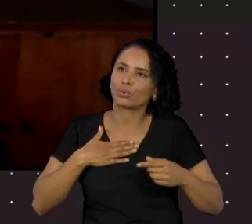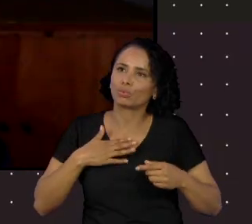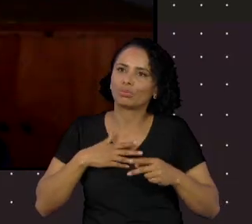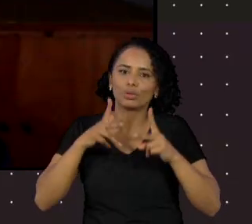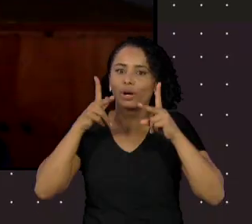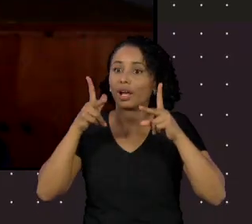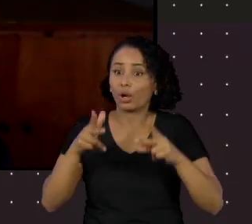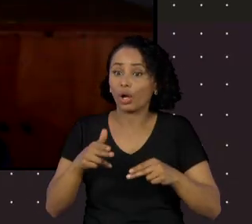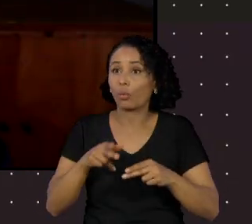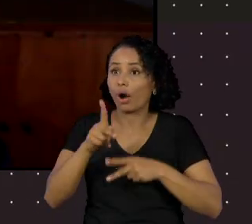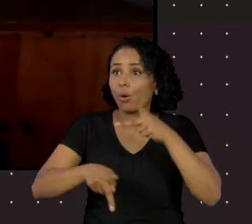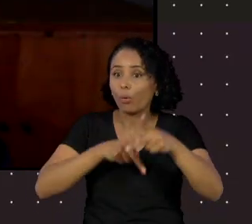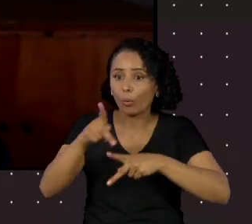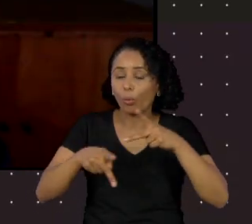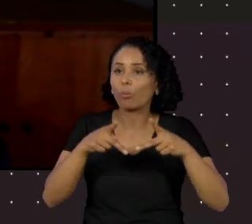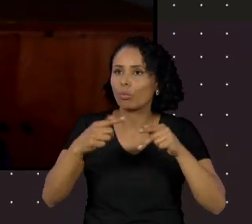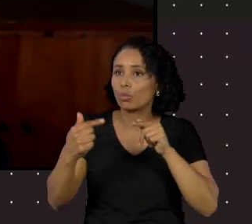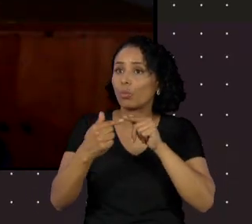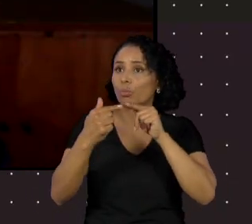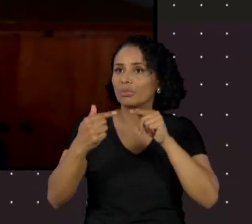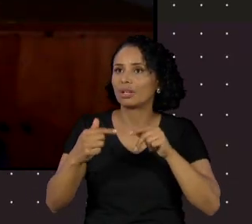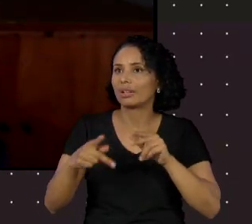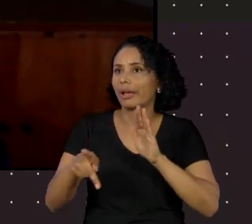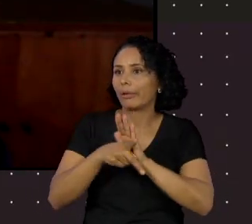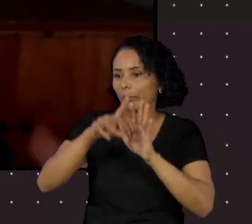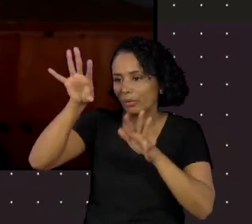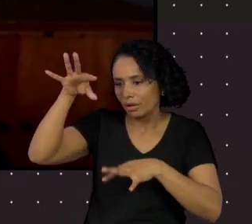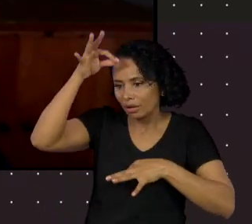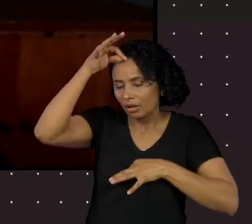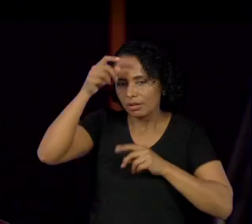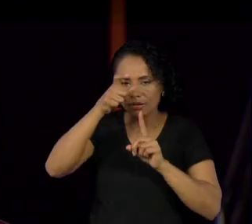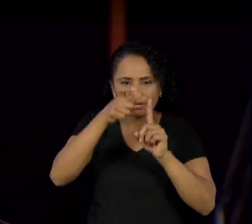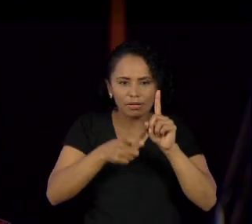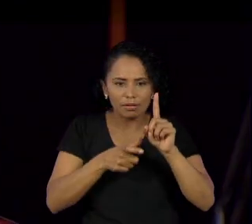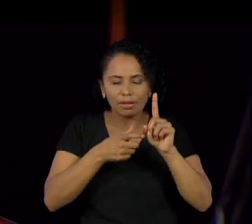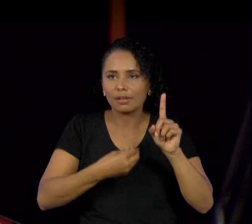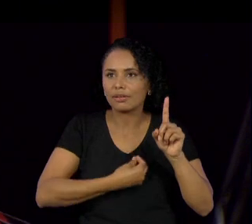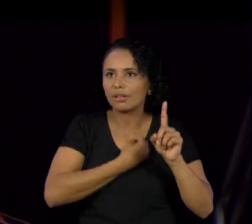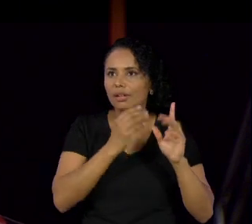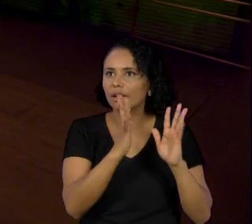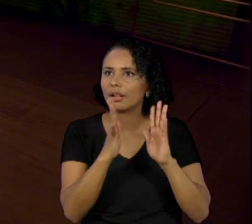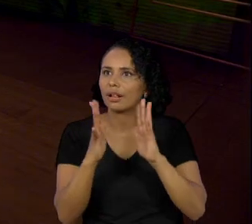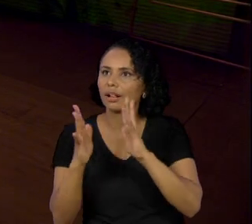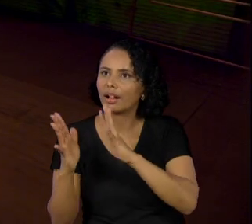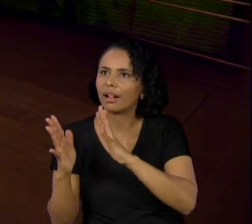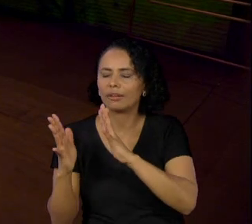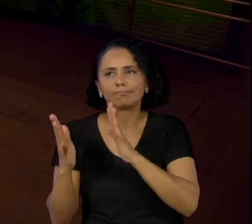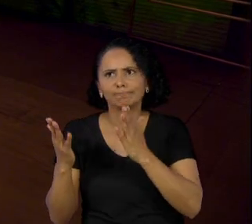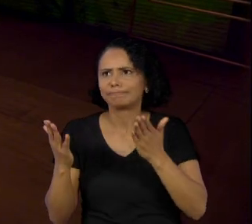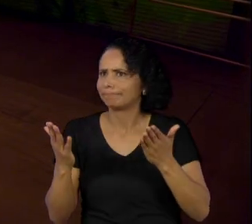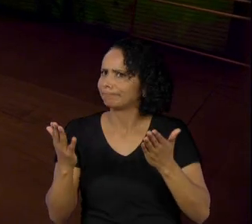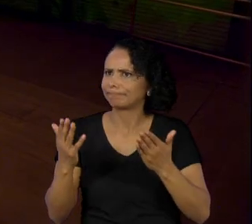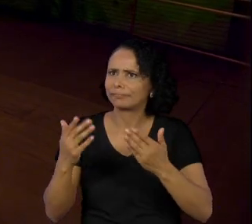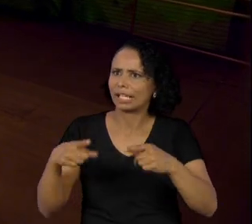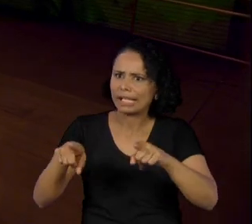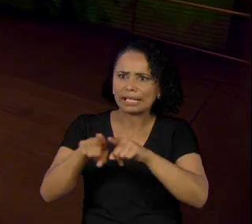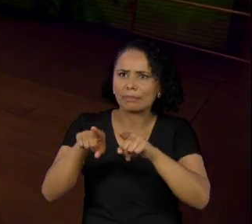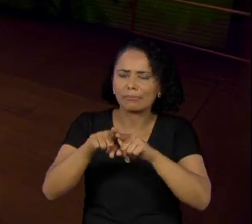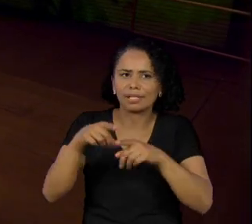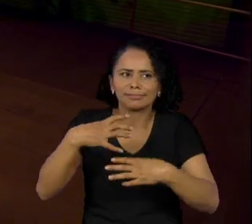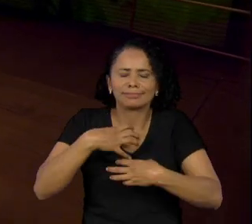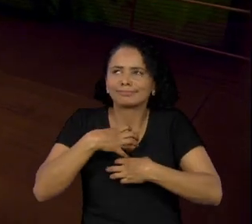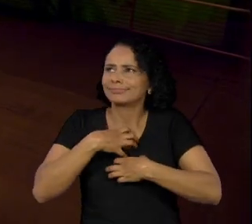público, em relação a essa personagem, as histórias que ela vive. Isso também me causa